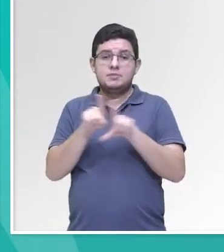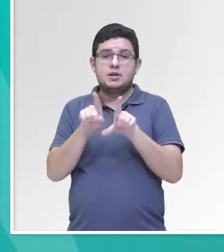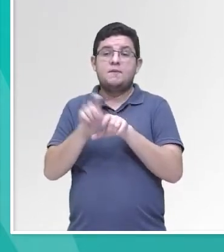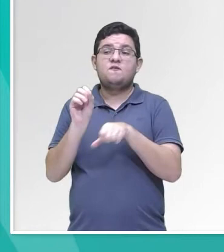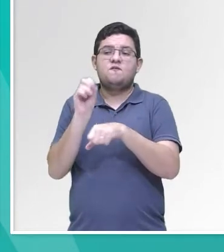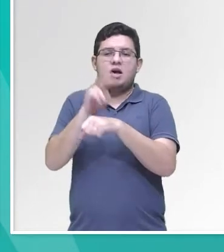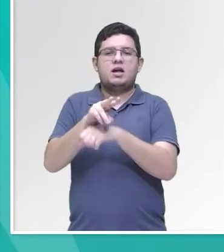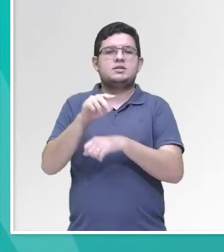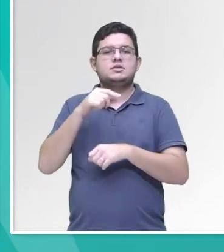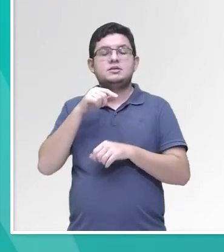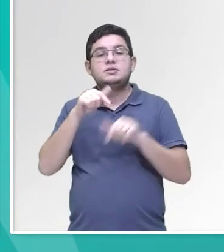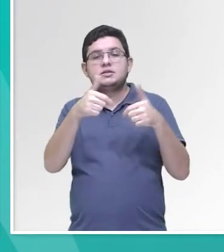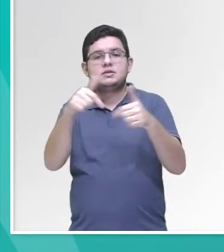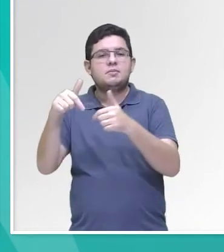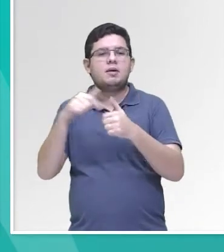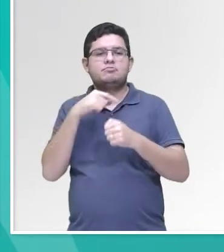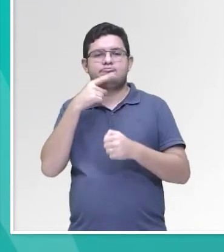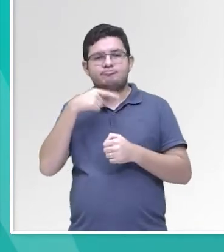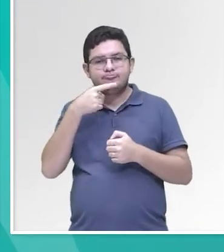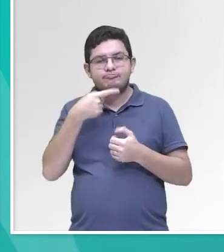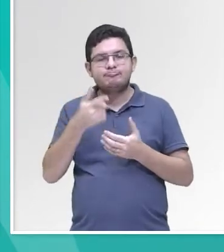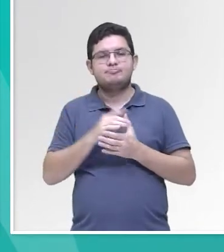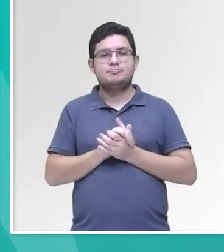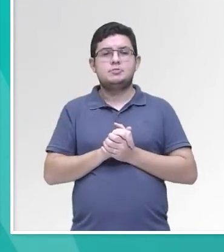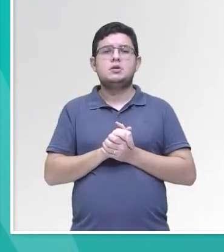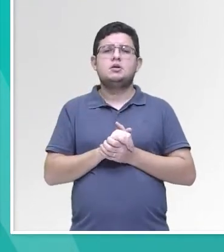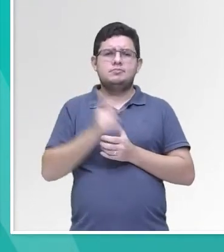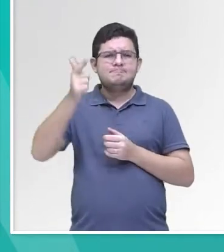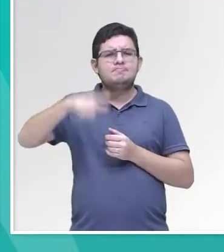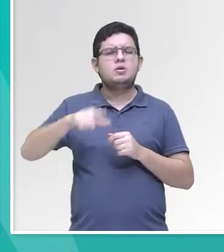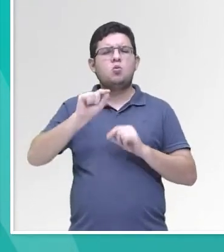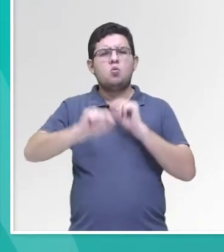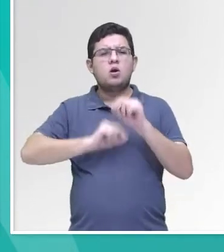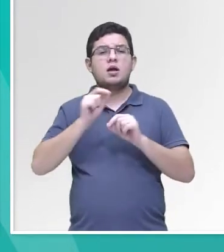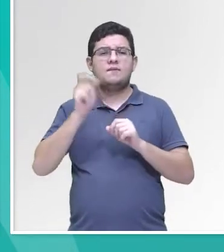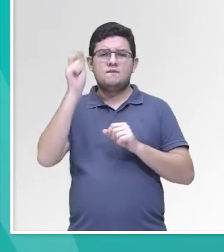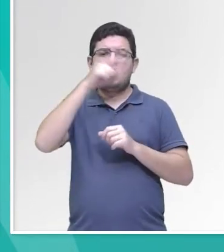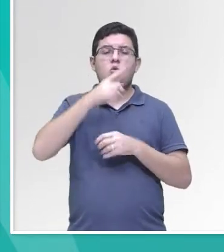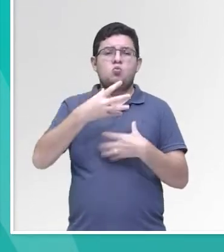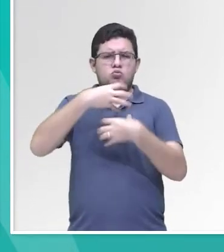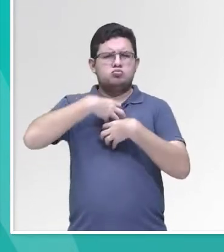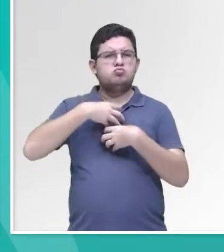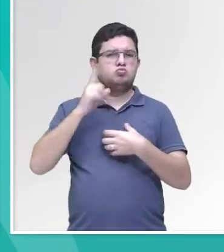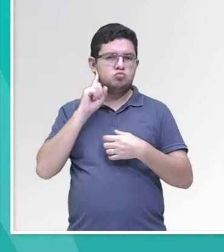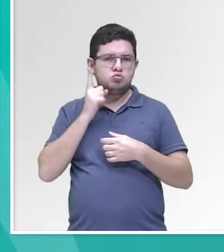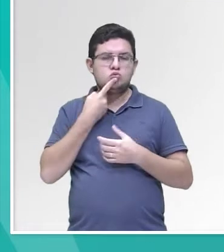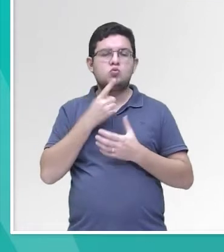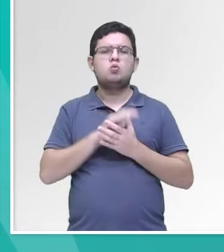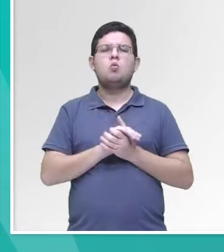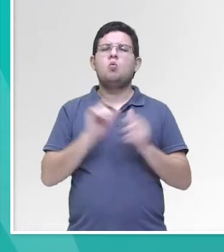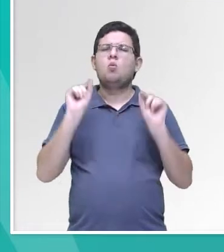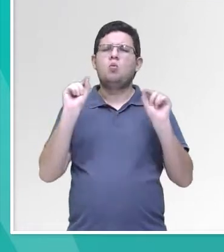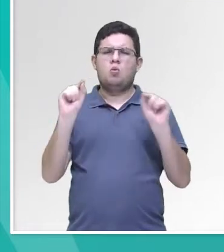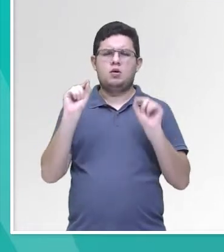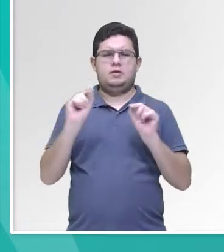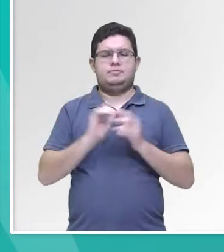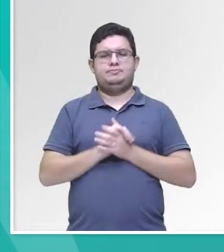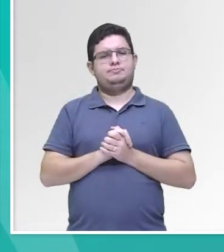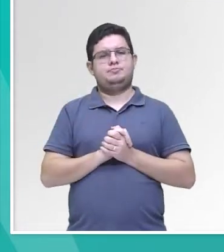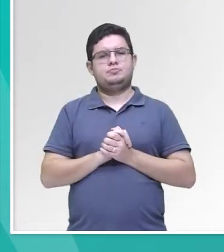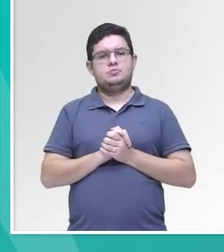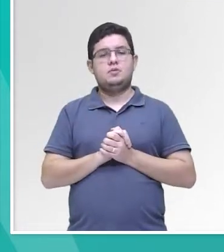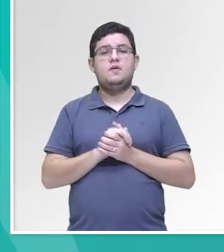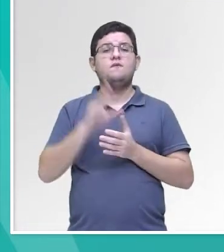trabalho. Além disso, outra dificuldade enfrentada pelos surdos para alcançar a formação educativa se dá na falta de